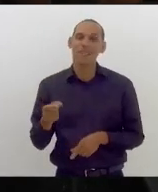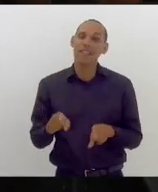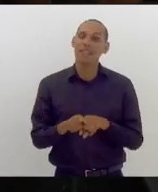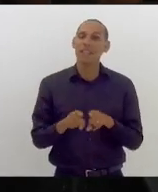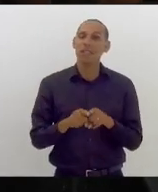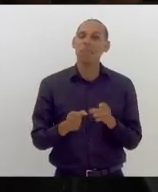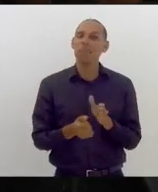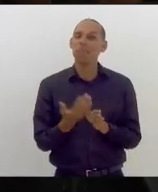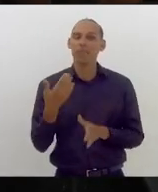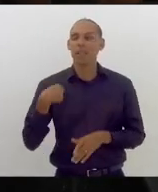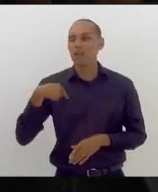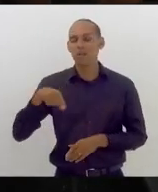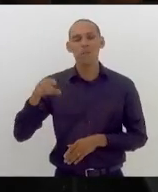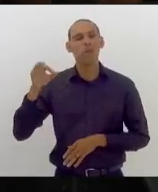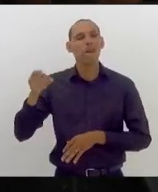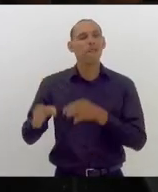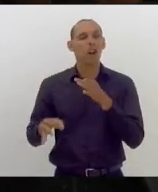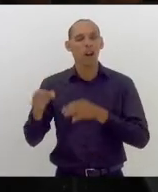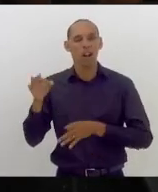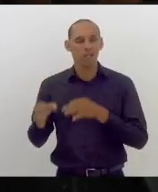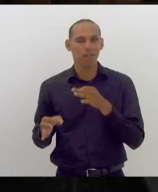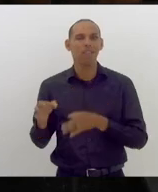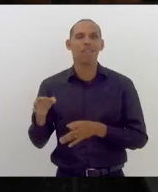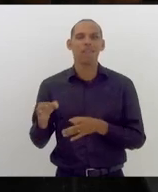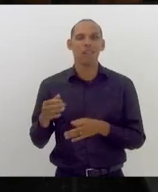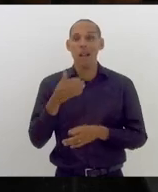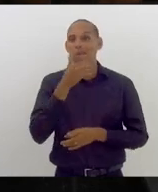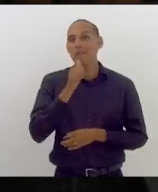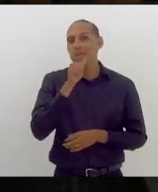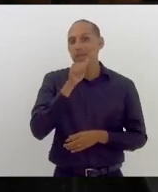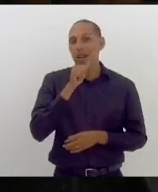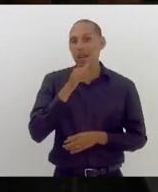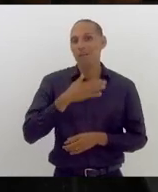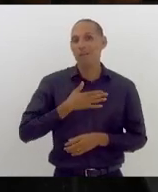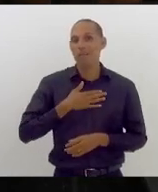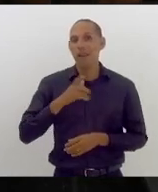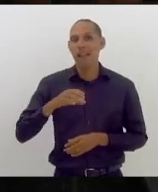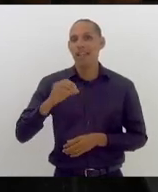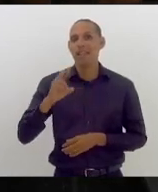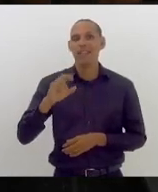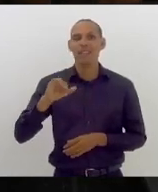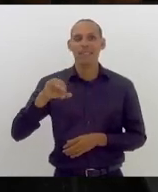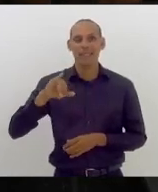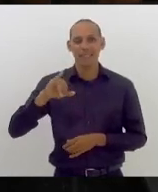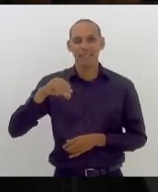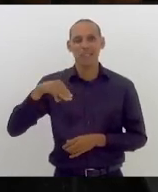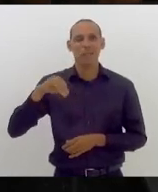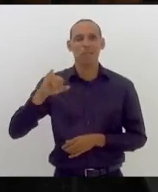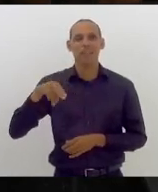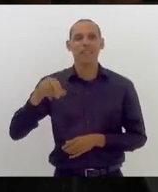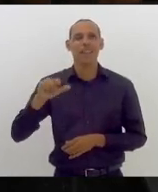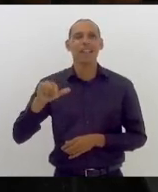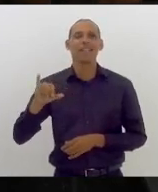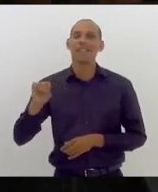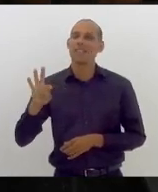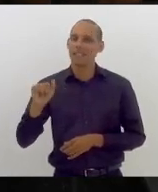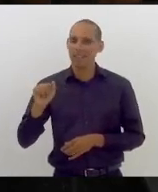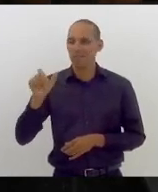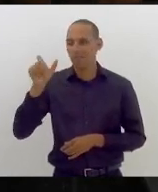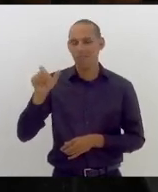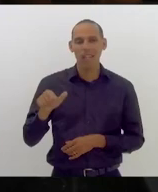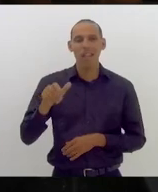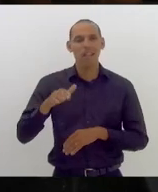vezes, indo ao fórum, meu pai, que era um criminalista e que fez metade